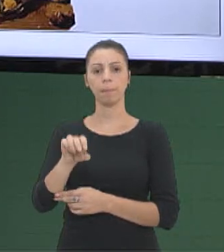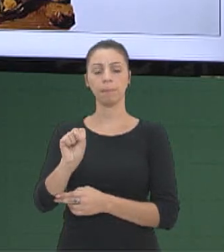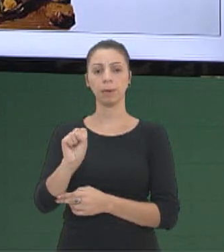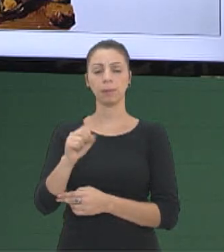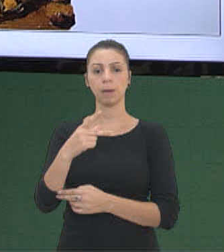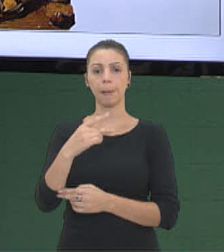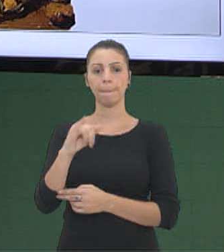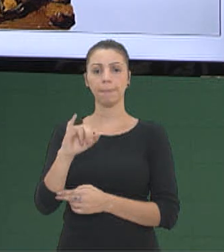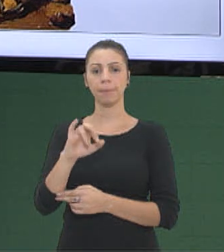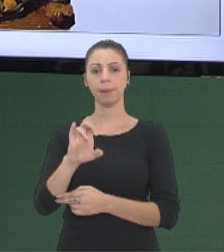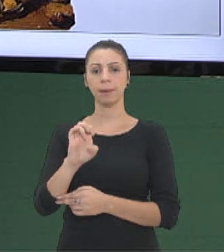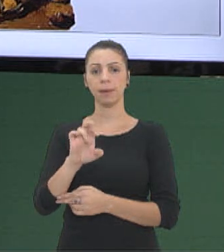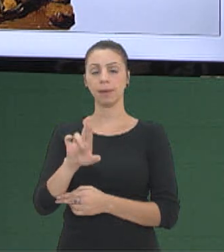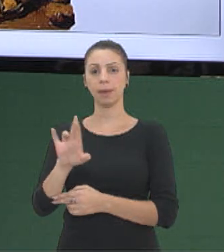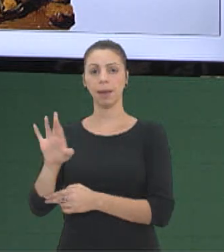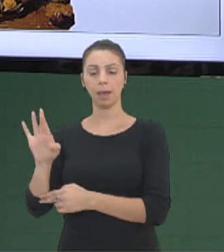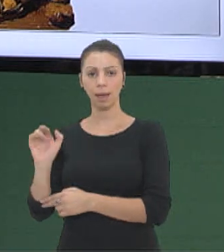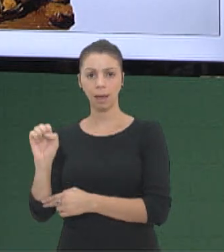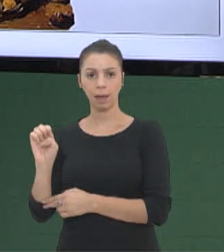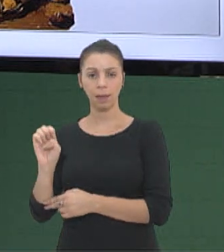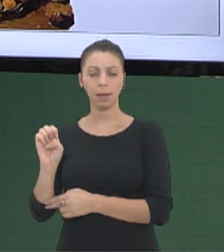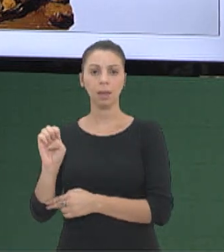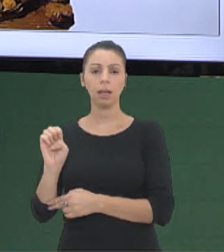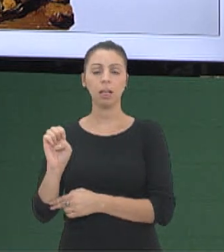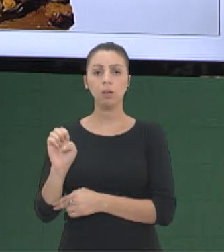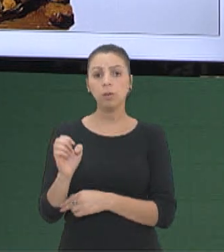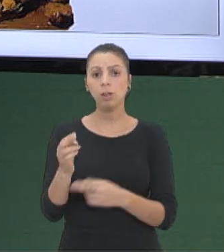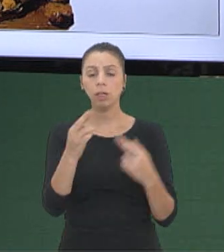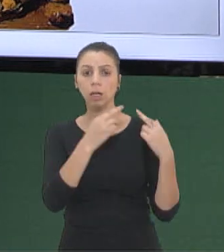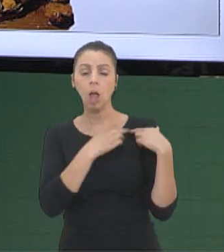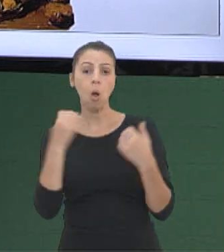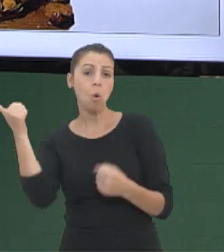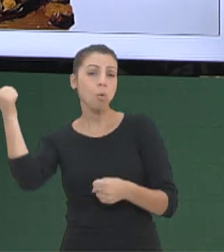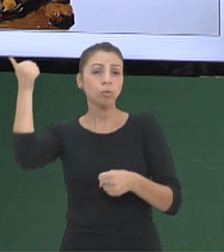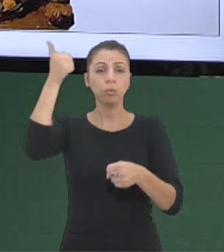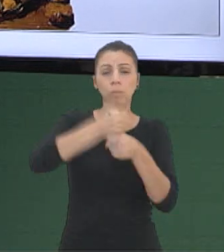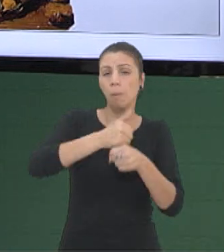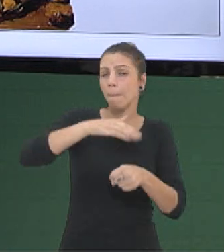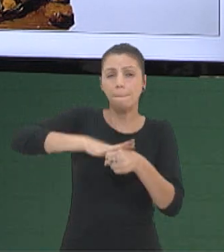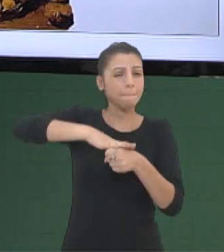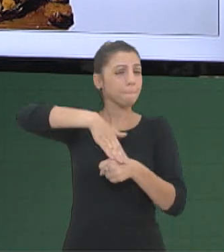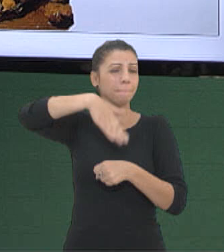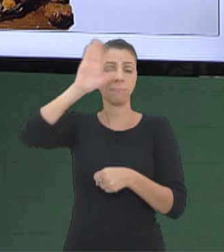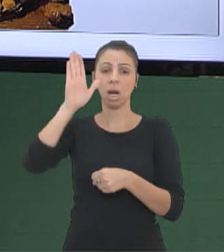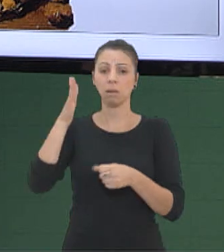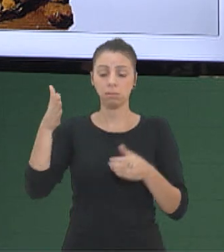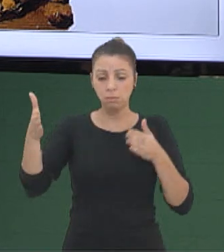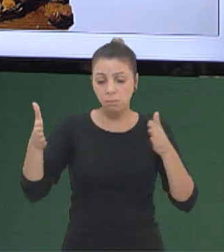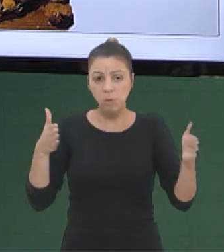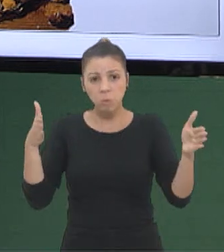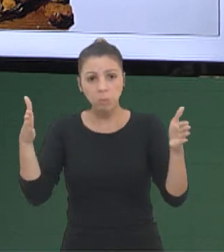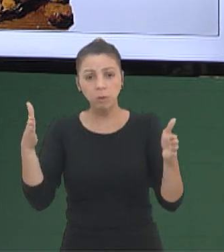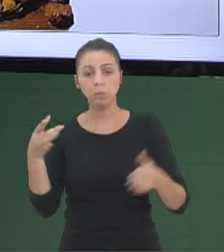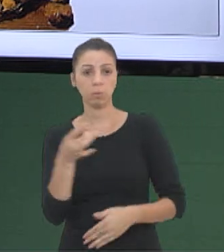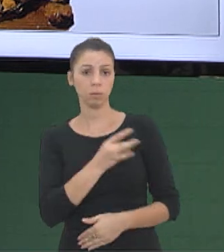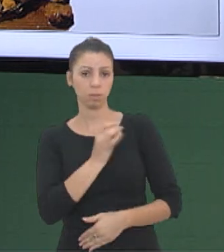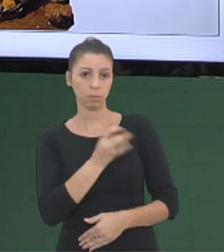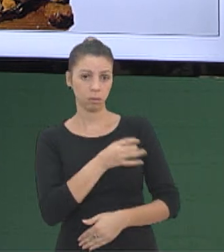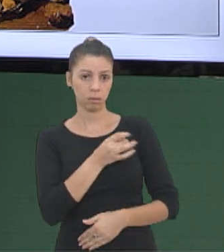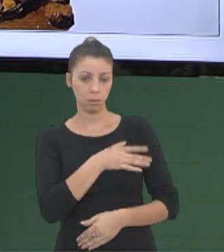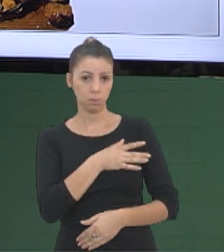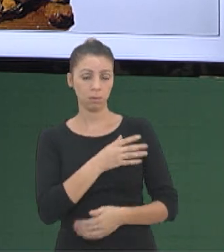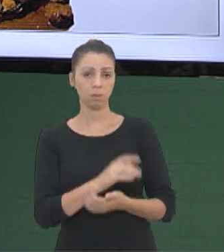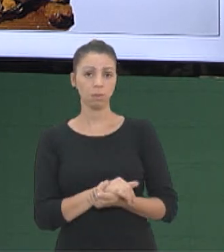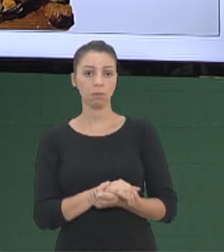Quando ele se torna o diretor máximo, desse período do terror,